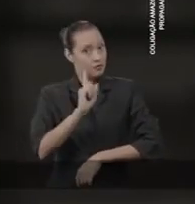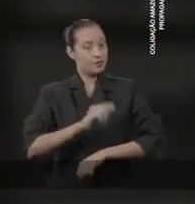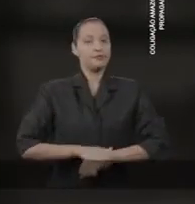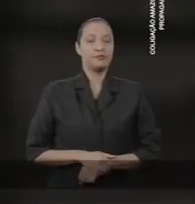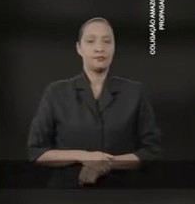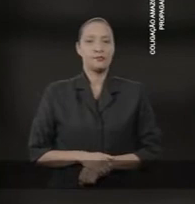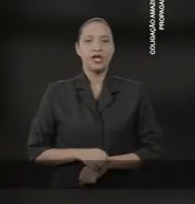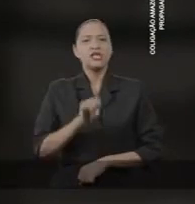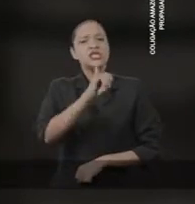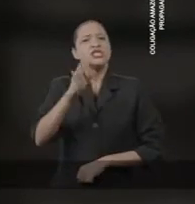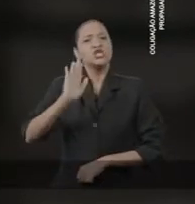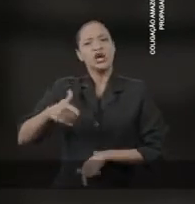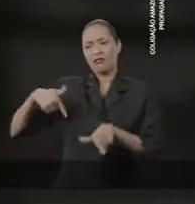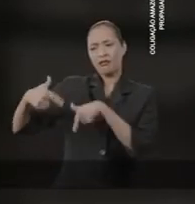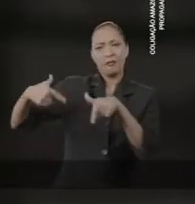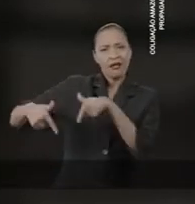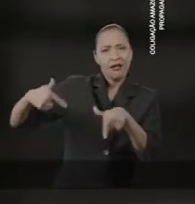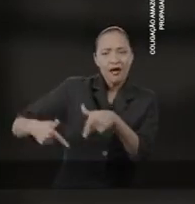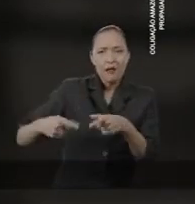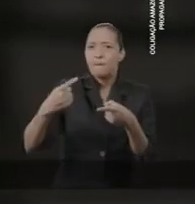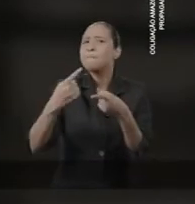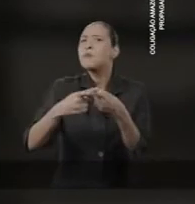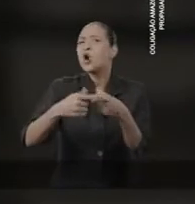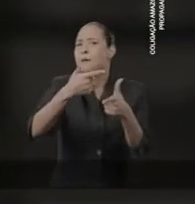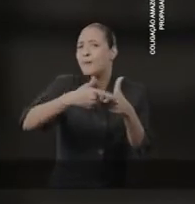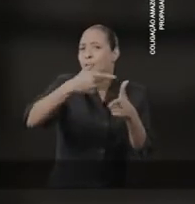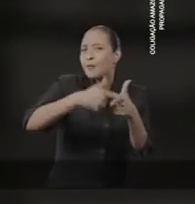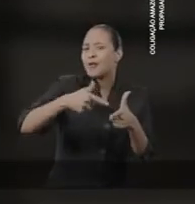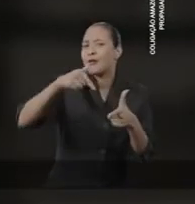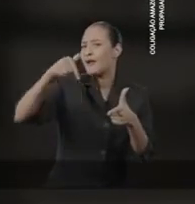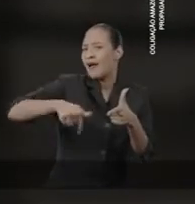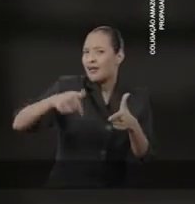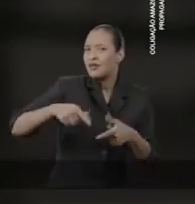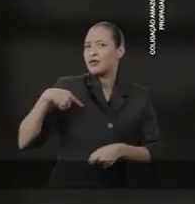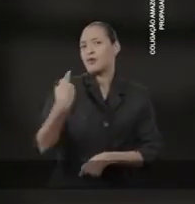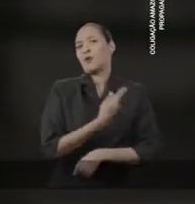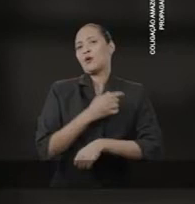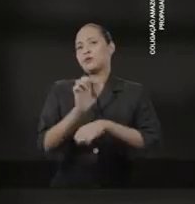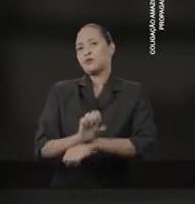aqui comigo. Se fizeram tanto, por que os nossos problemas,